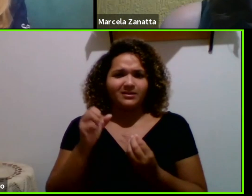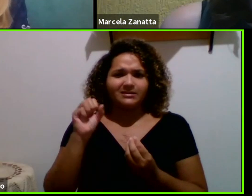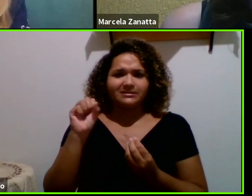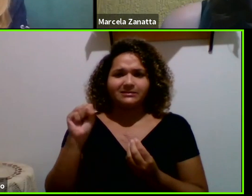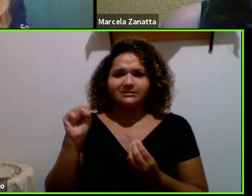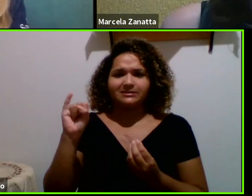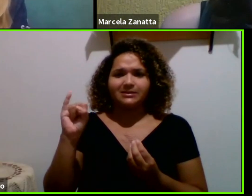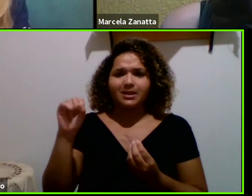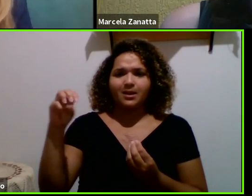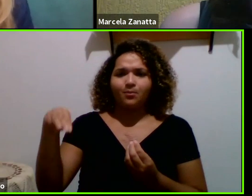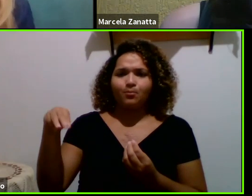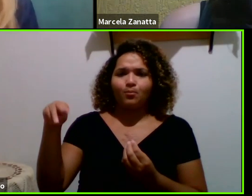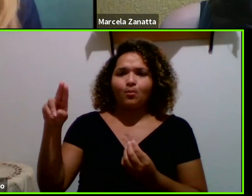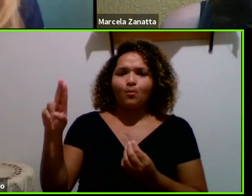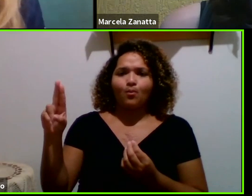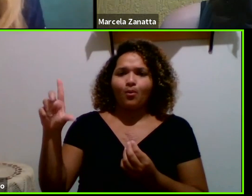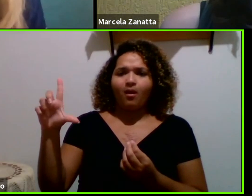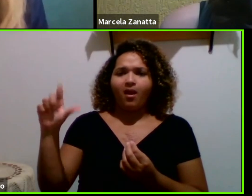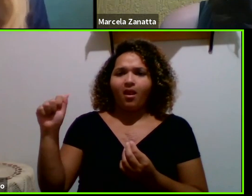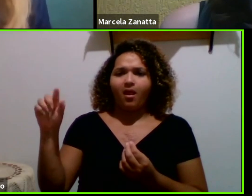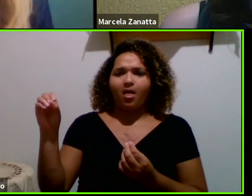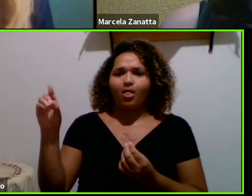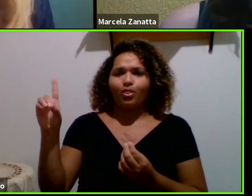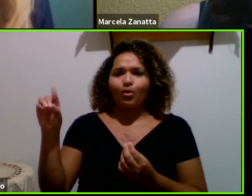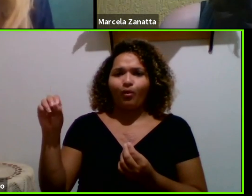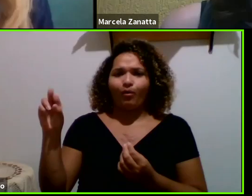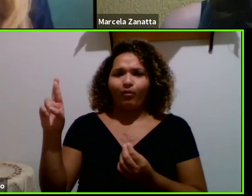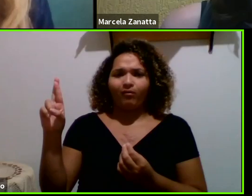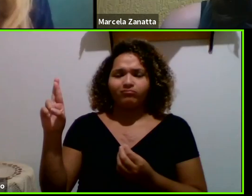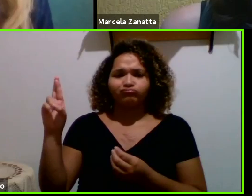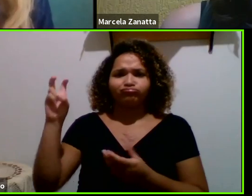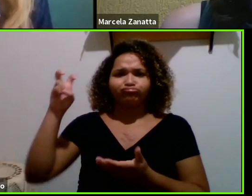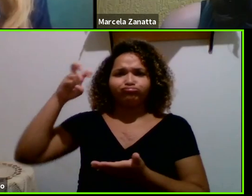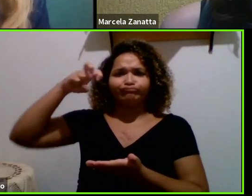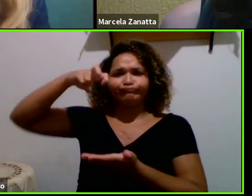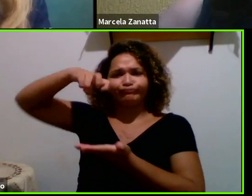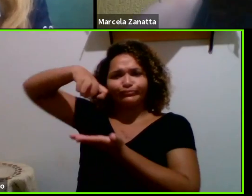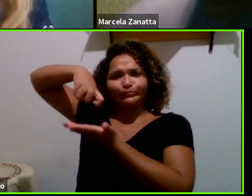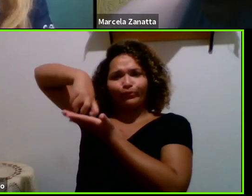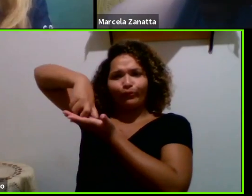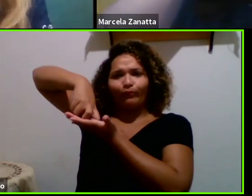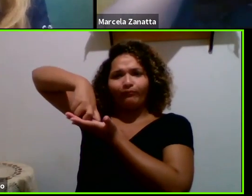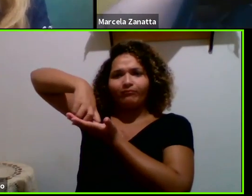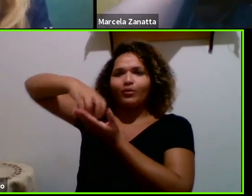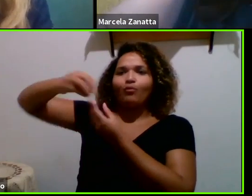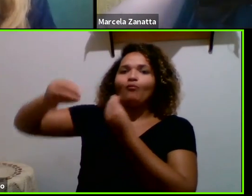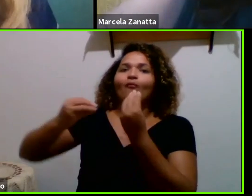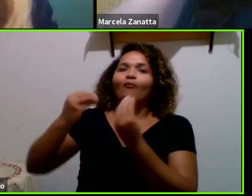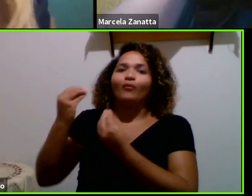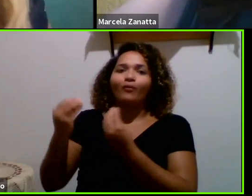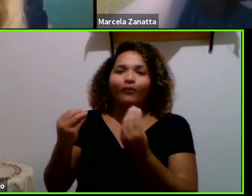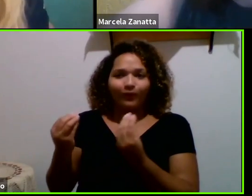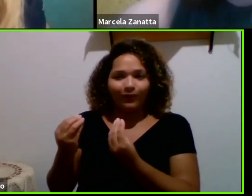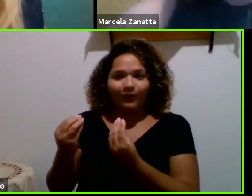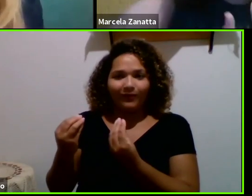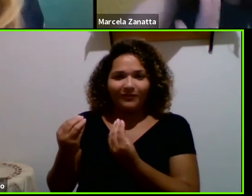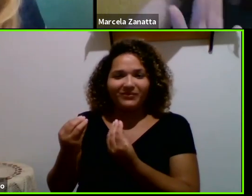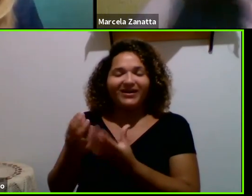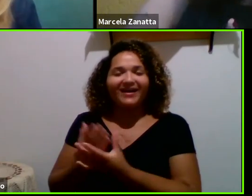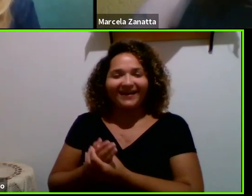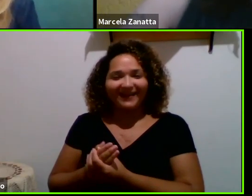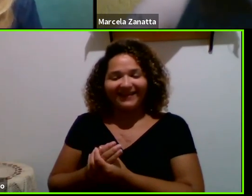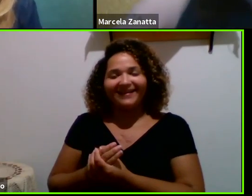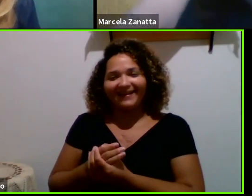pode, Marcela? 4 apoios no parto? Isso existe? Muito bom, hein, Carol? Maravilha.